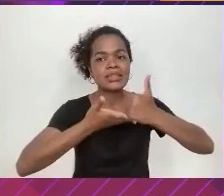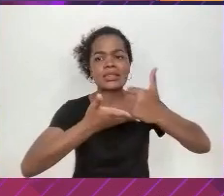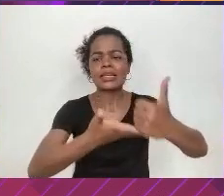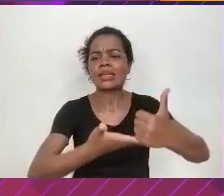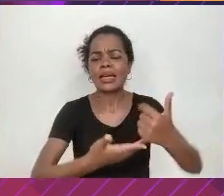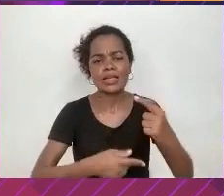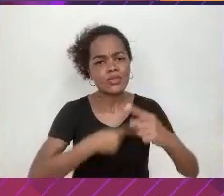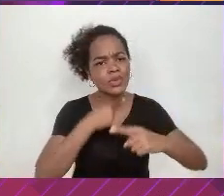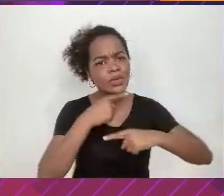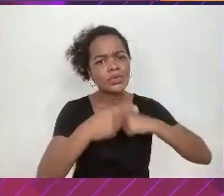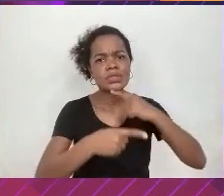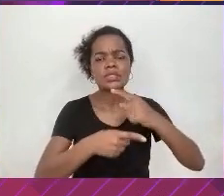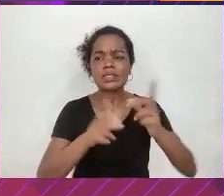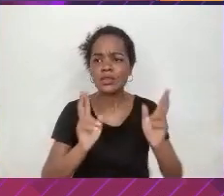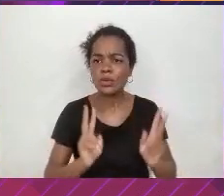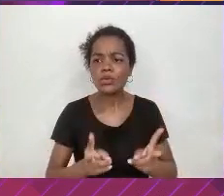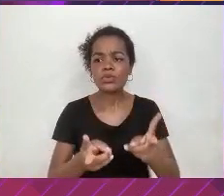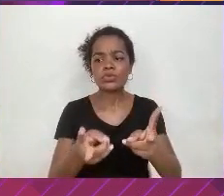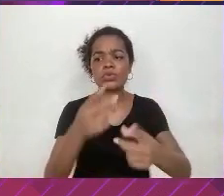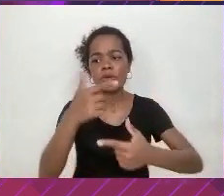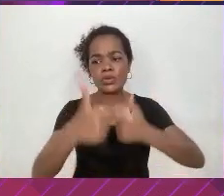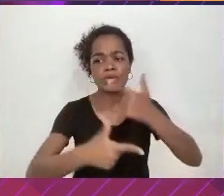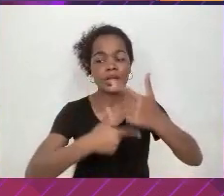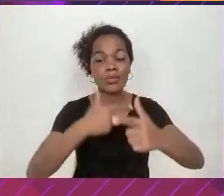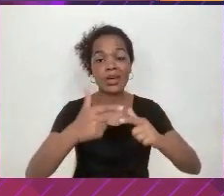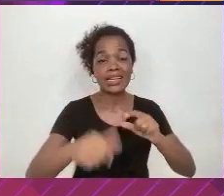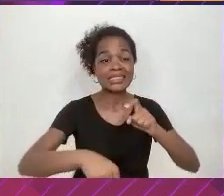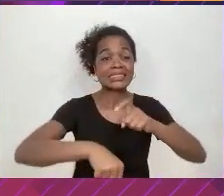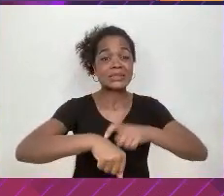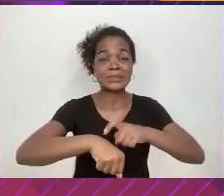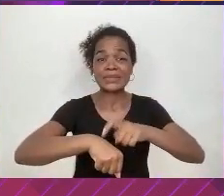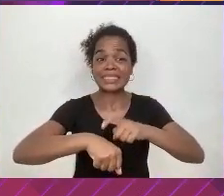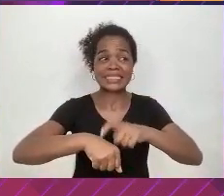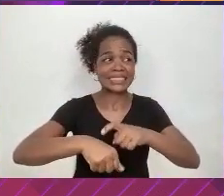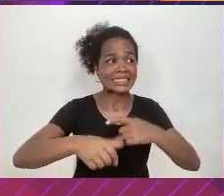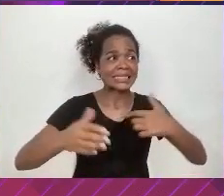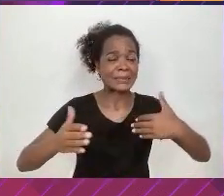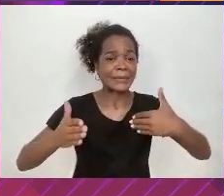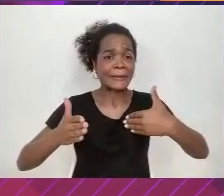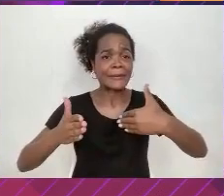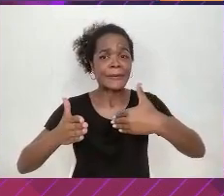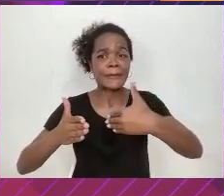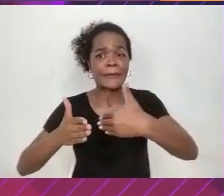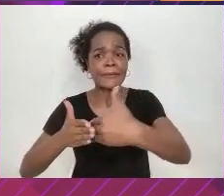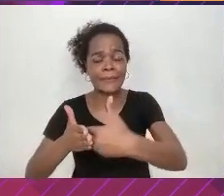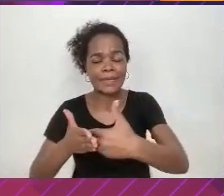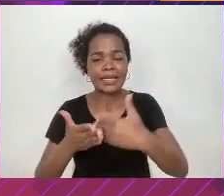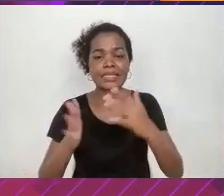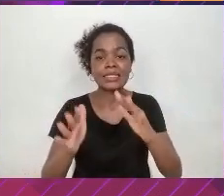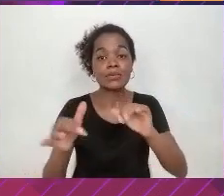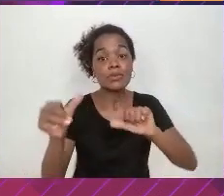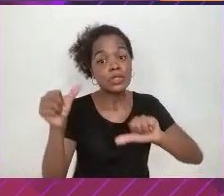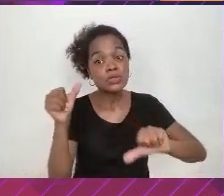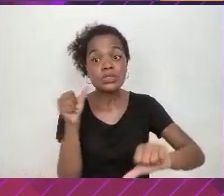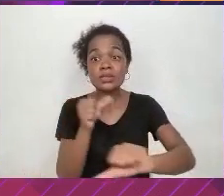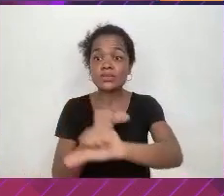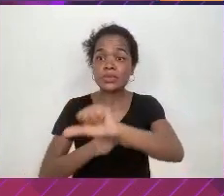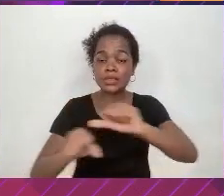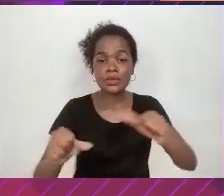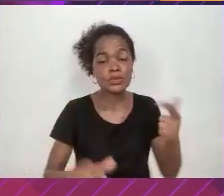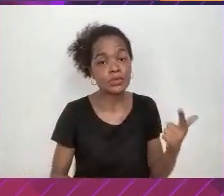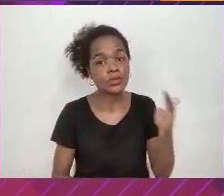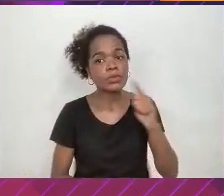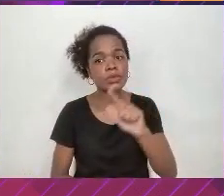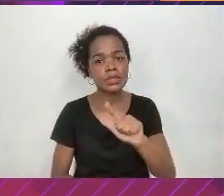para frente, e vai ter ali o prazo apertando e a gente não conseguindo. Então, a gente conseguiu reverter ali todo o